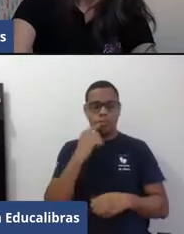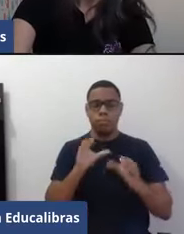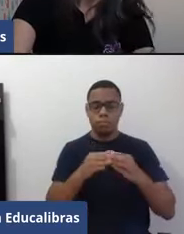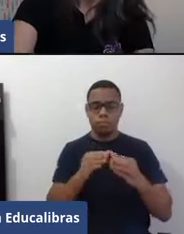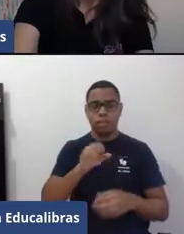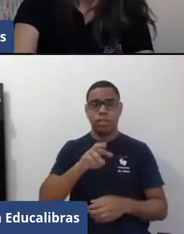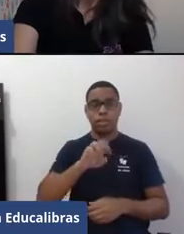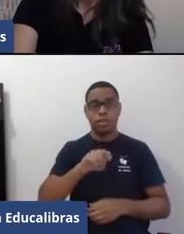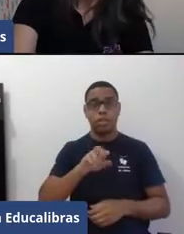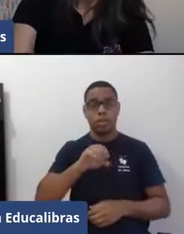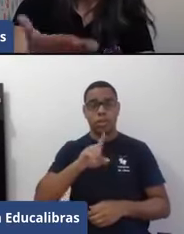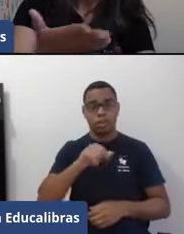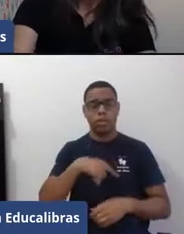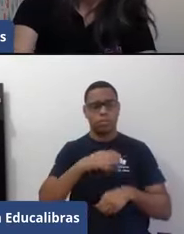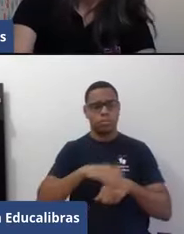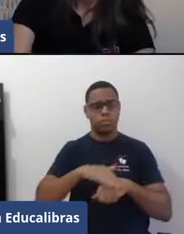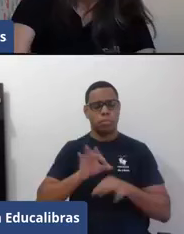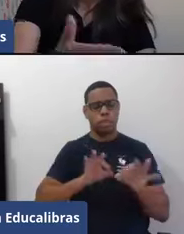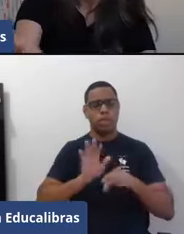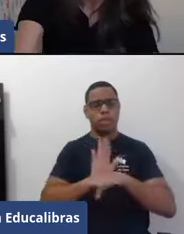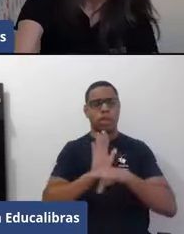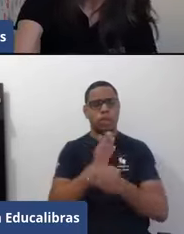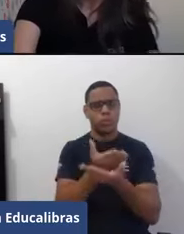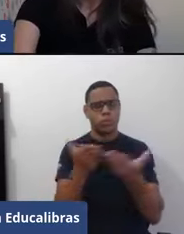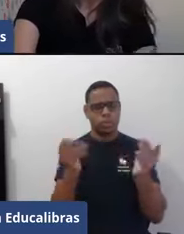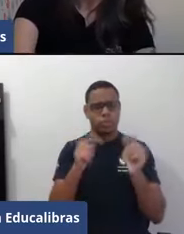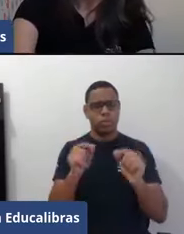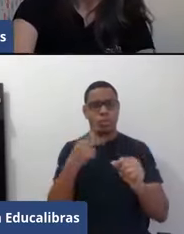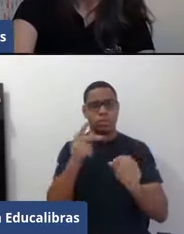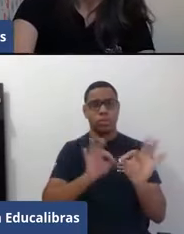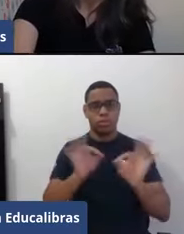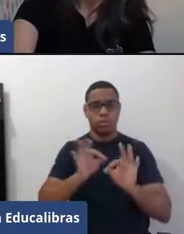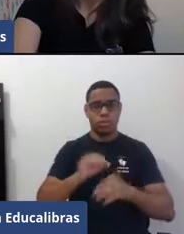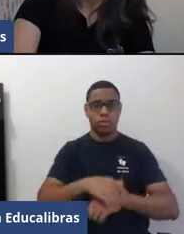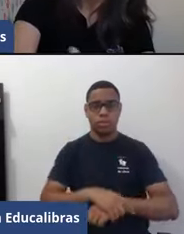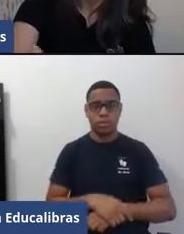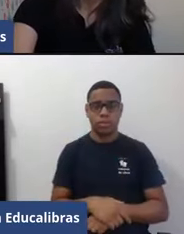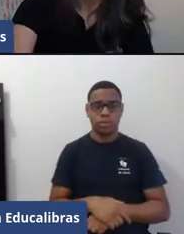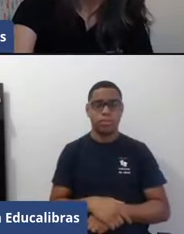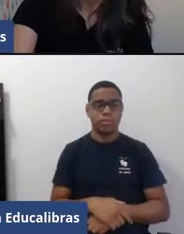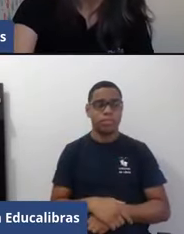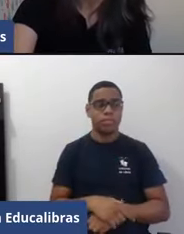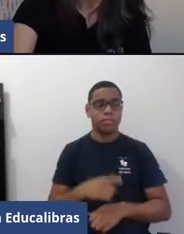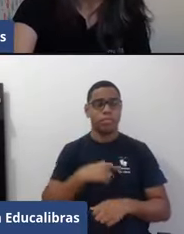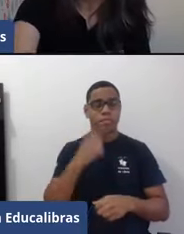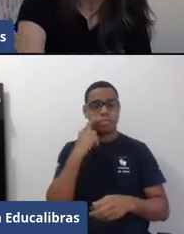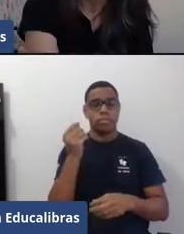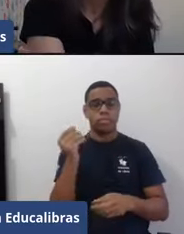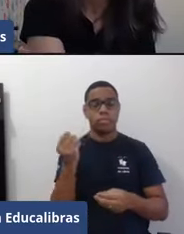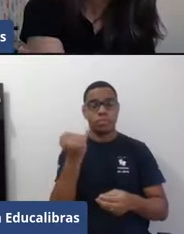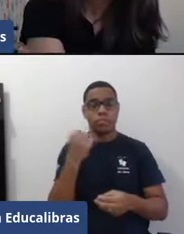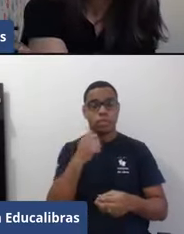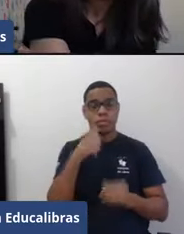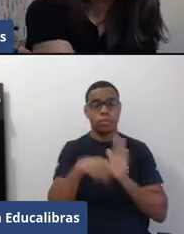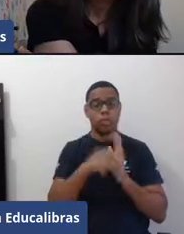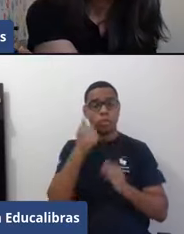comigo, enfim, no que eu puder ajudar no teu projeto, Gessonita, você está fazendo uma coisa incrível para as mulheres